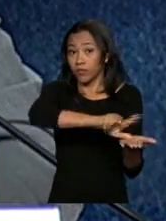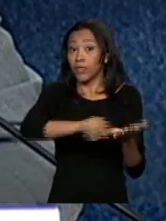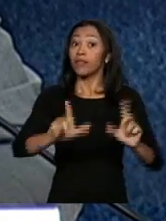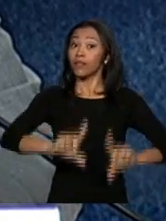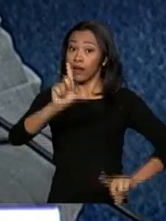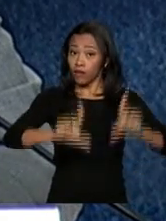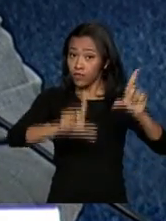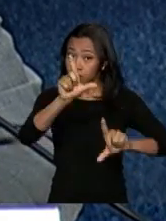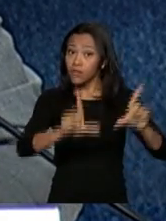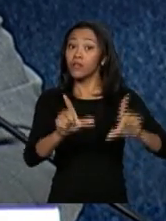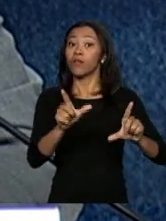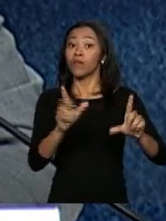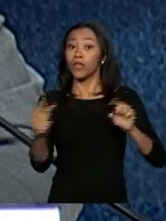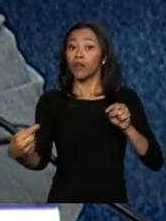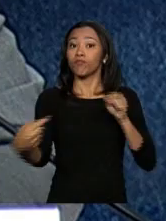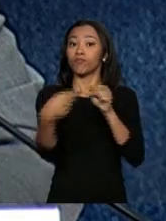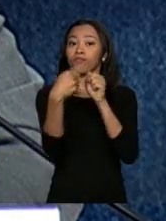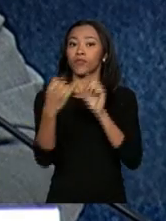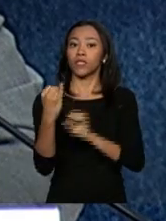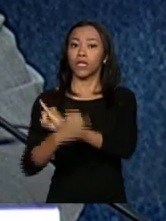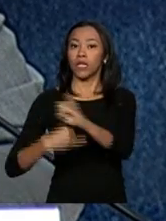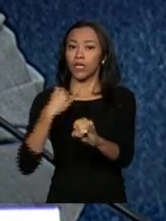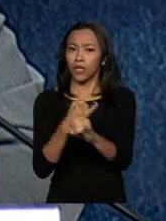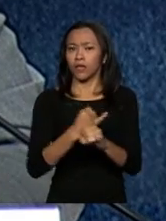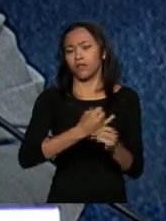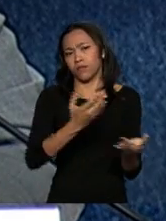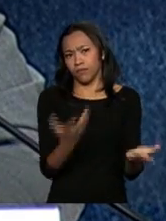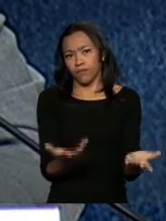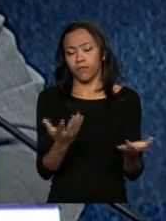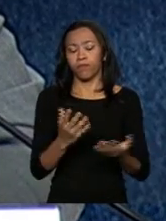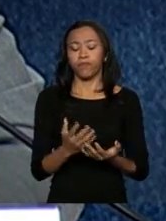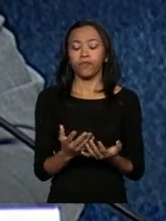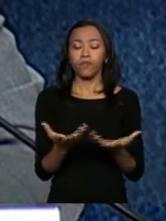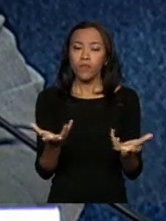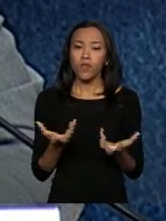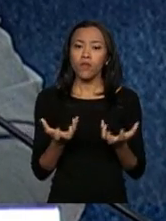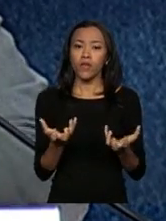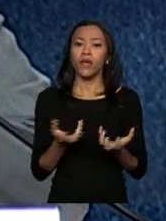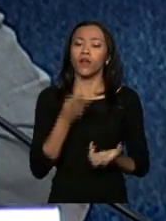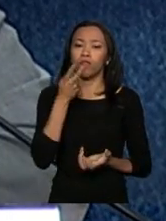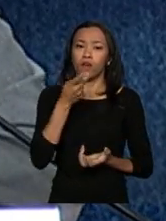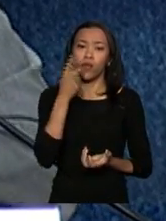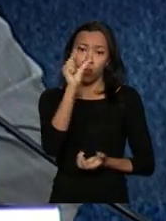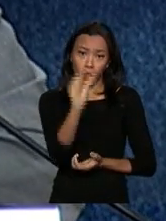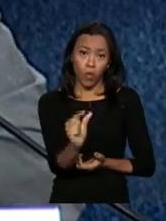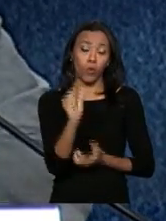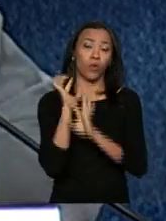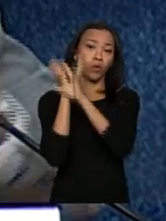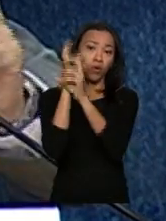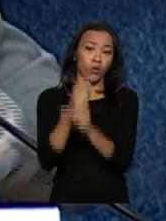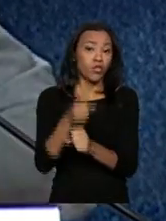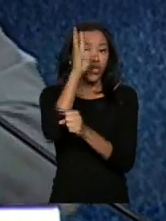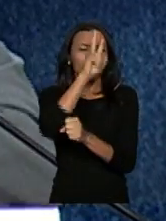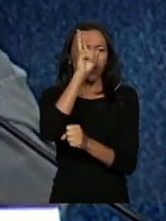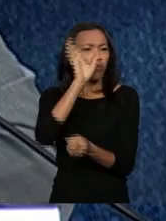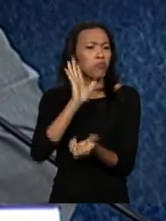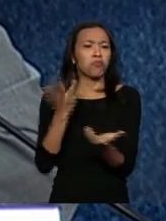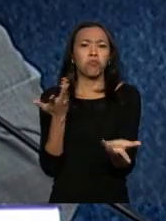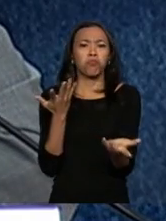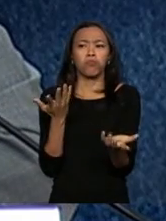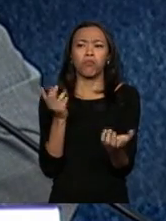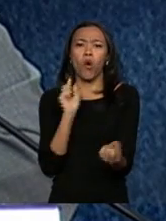conectadas cada vez mais eh e eu queria só recuperar um pouco o histórico de Porque que a gente tá aqui hoje